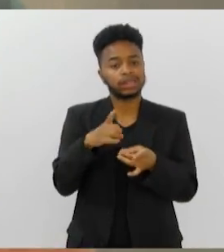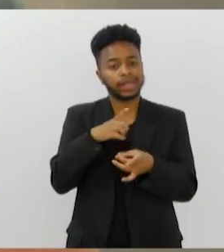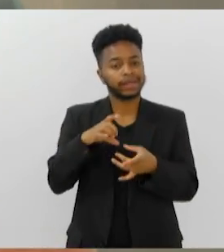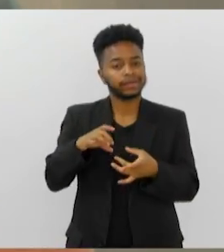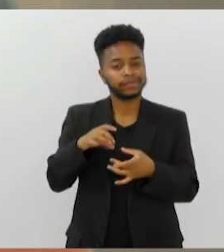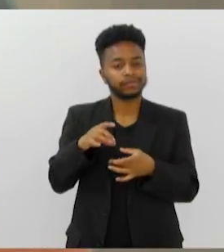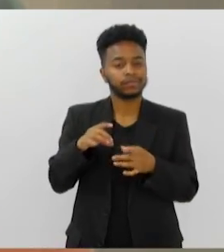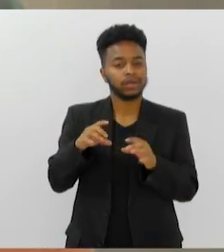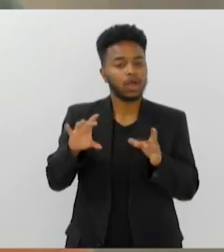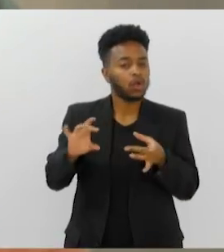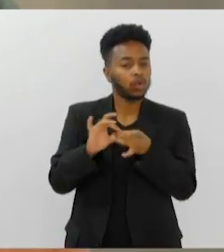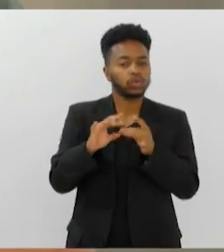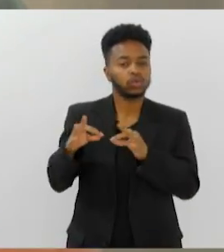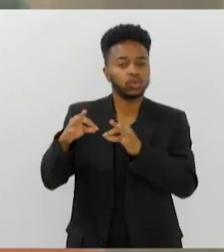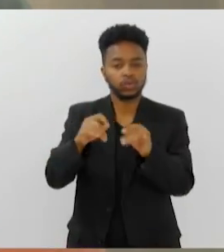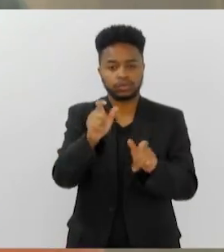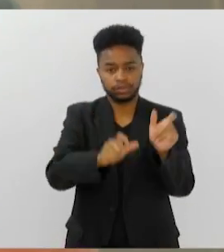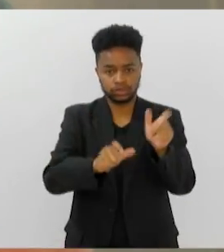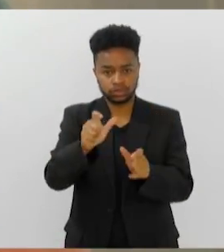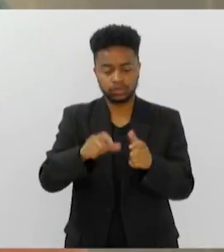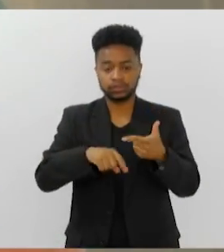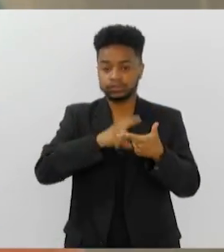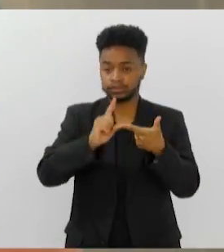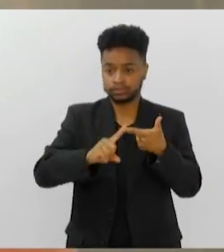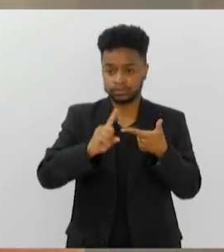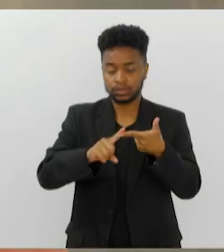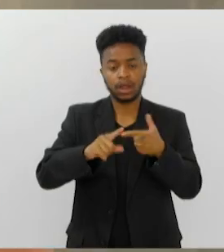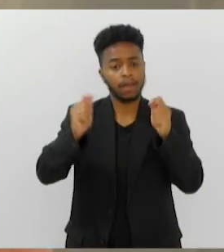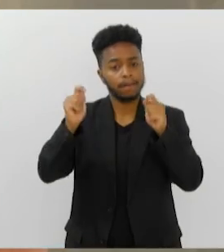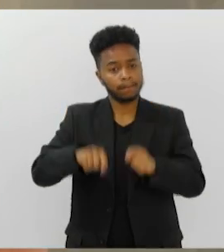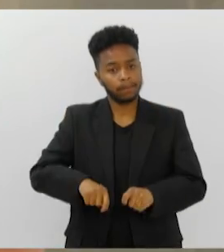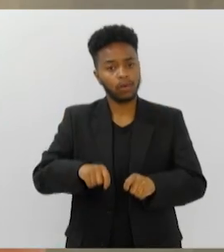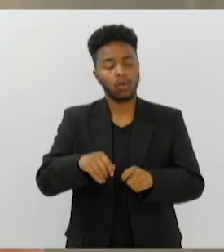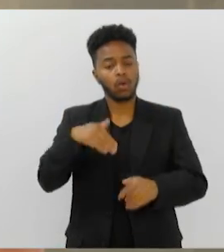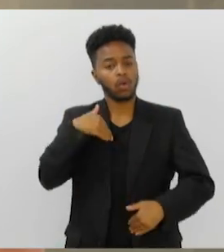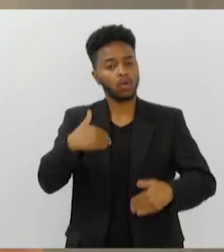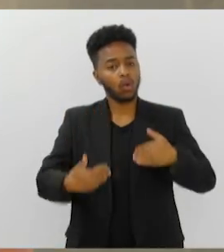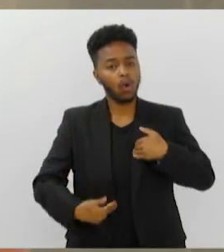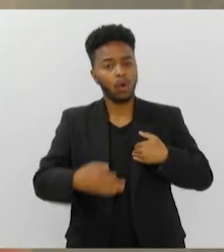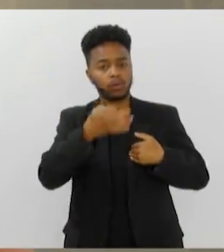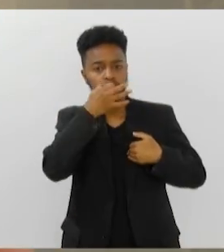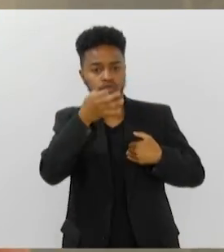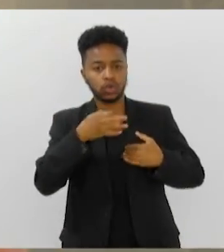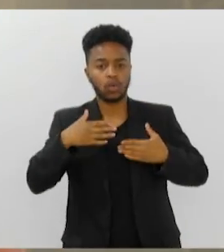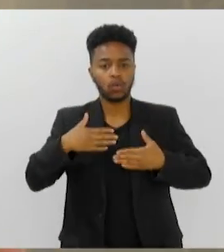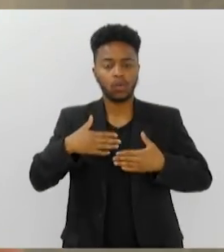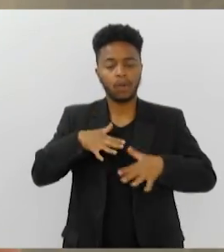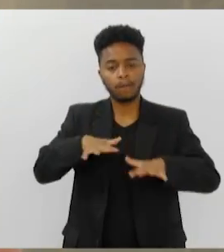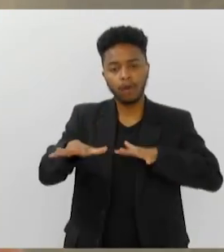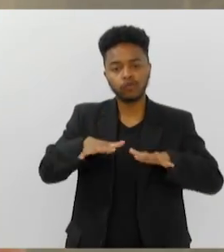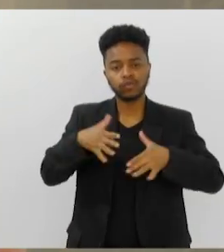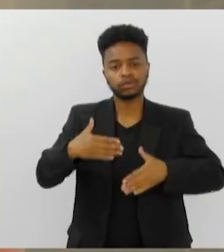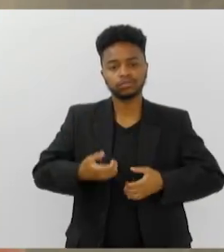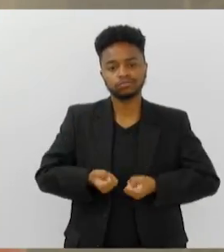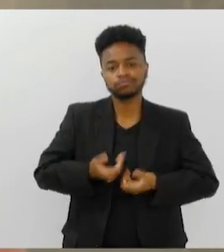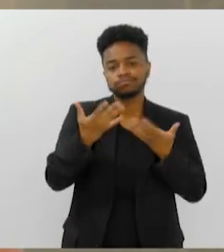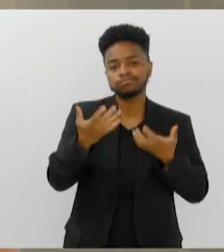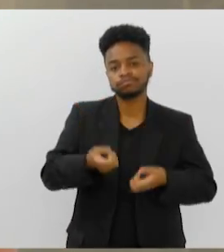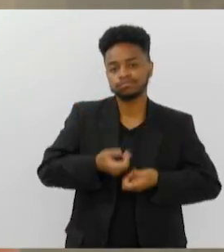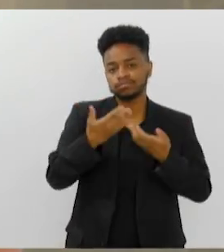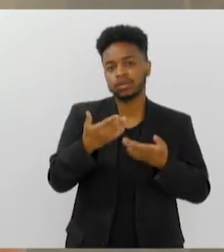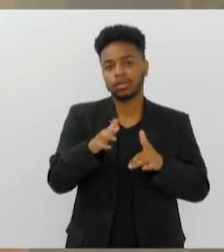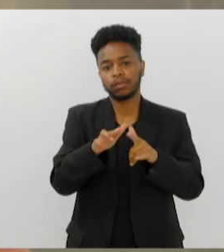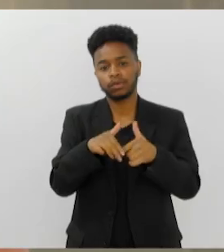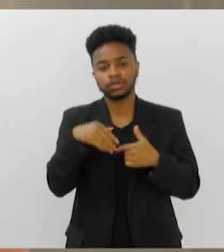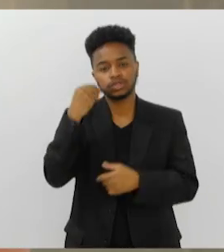O segundo são as possibilidades expressivas de corpo, som e movimento, que são promovidas por meio